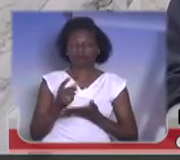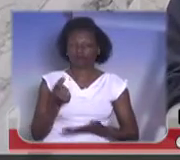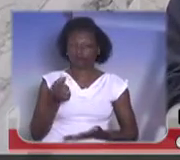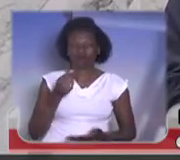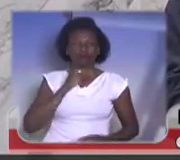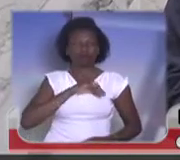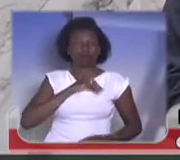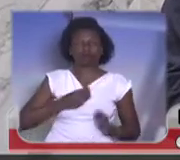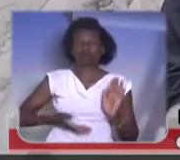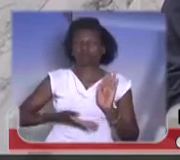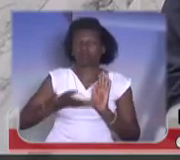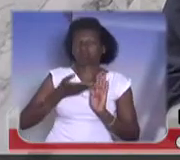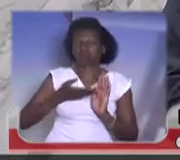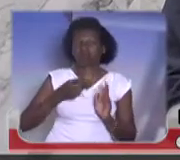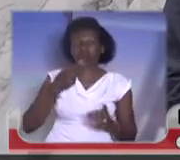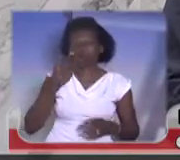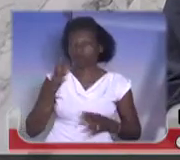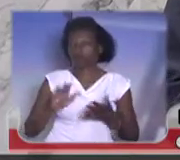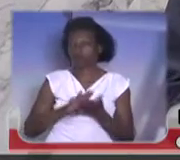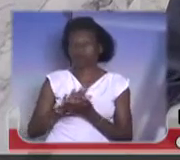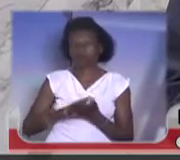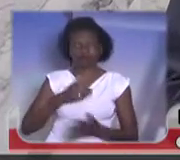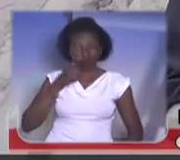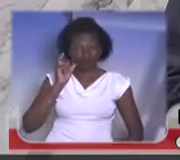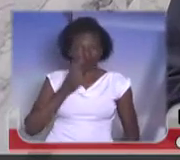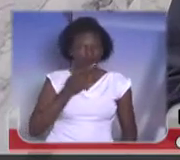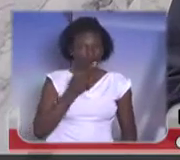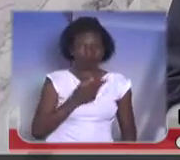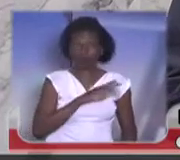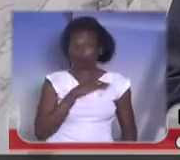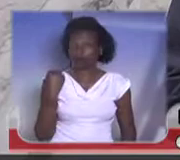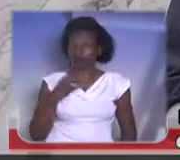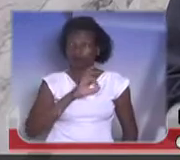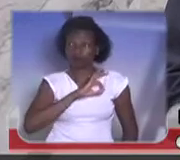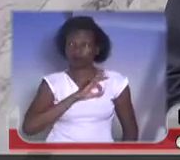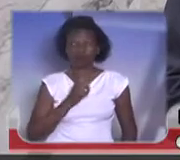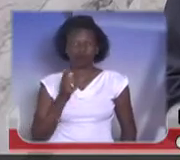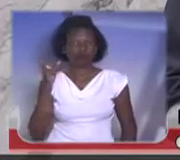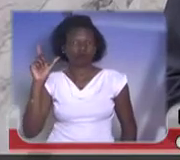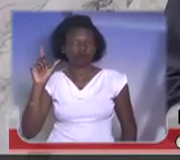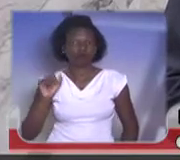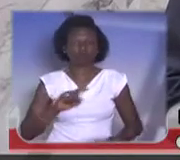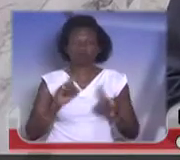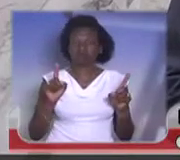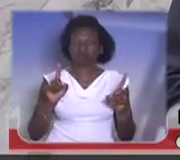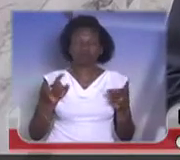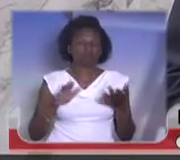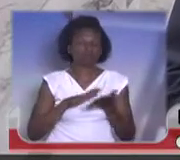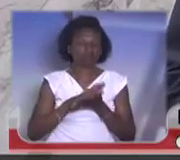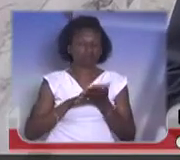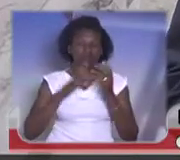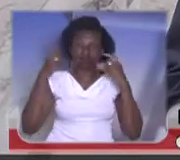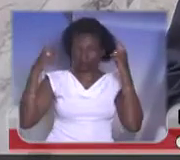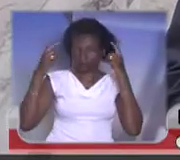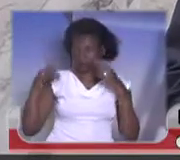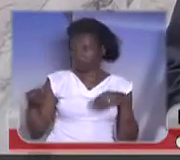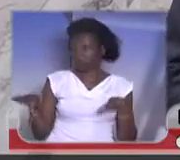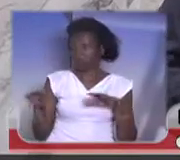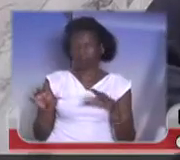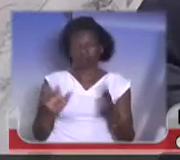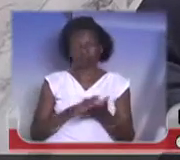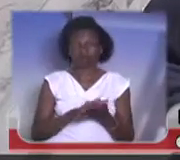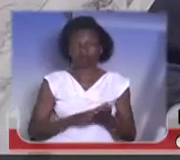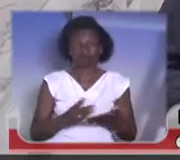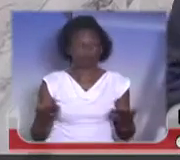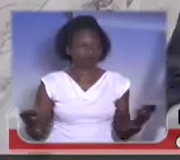não se comenta isso ontem mesmo eu falei da morte de mais um policial militar mas também ninguém se preocupa com isso hoje nós somos surpreendidos